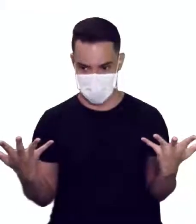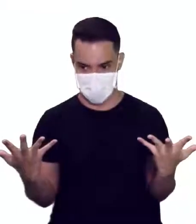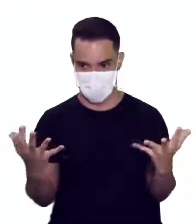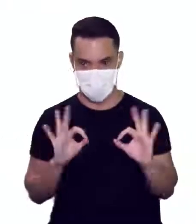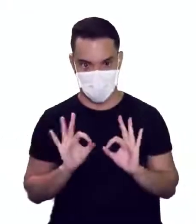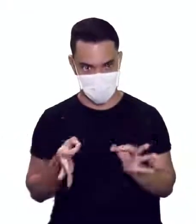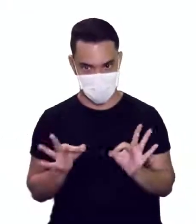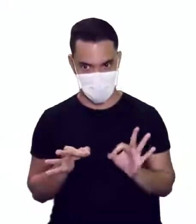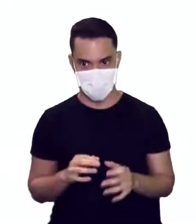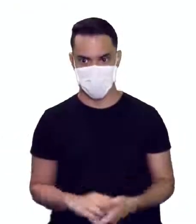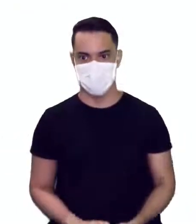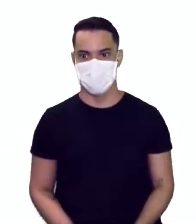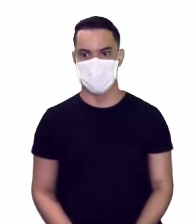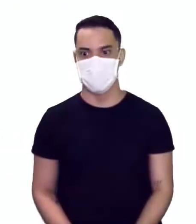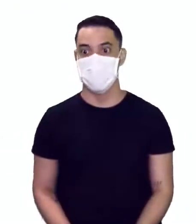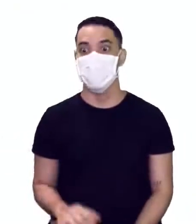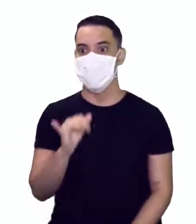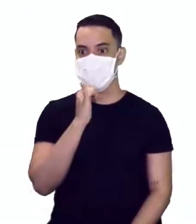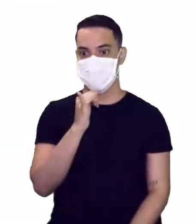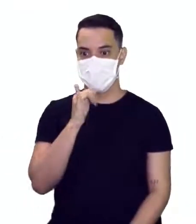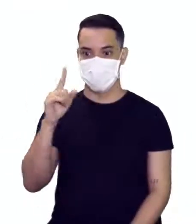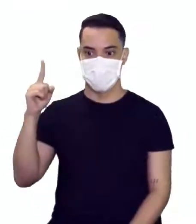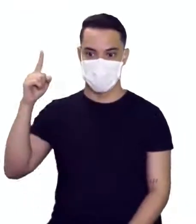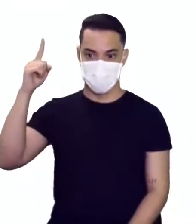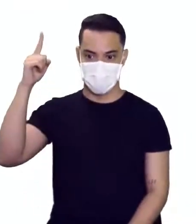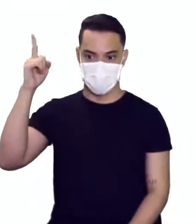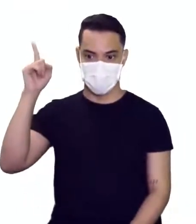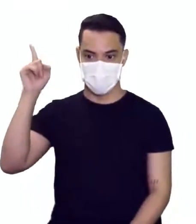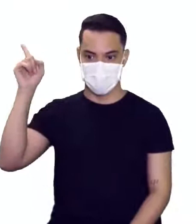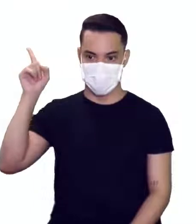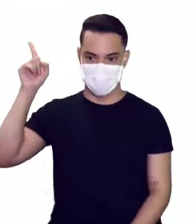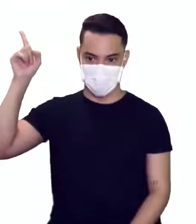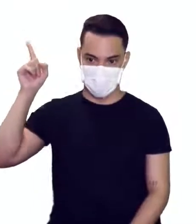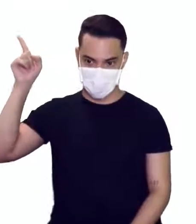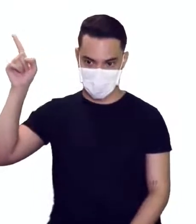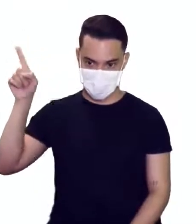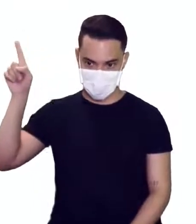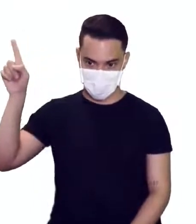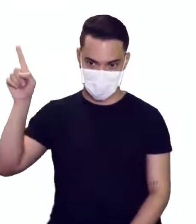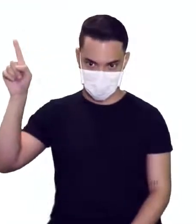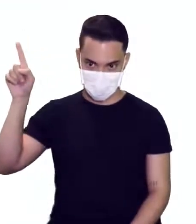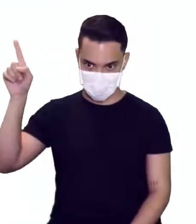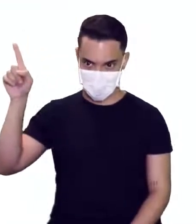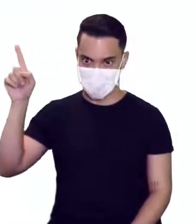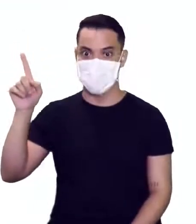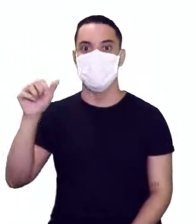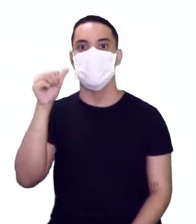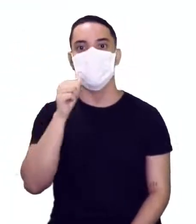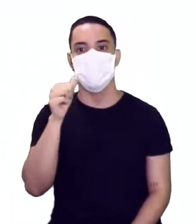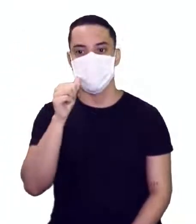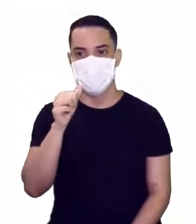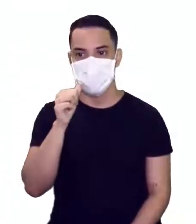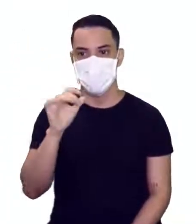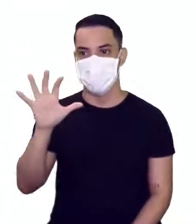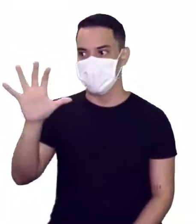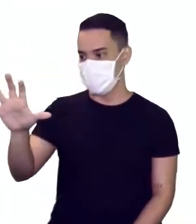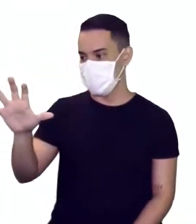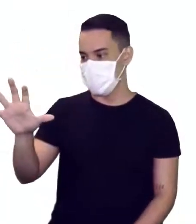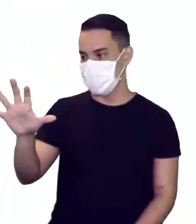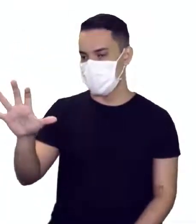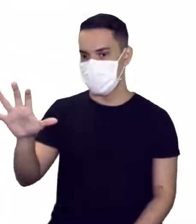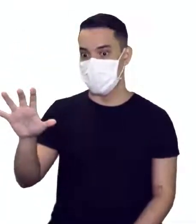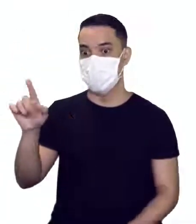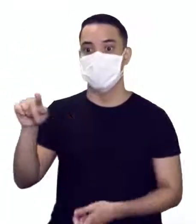isso? Olha só ali, ó. Vocês podem ver na imagem uma menina com uma mão numa esfera, tá,